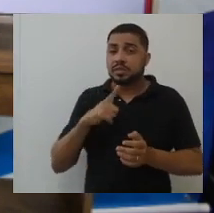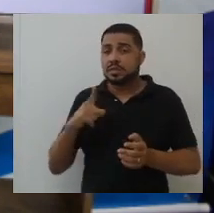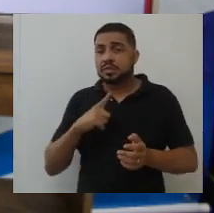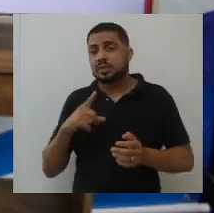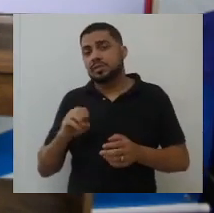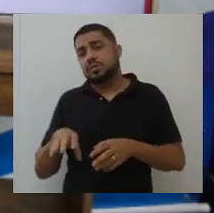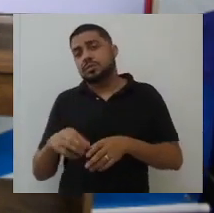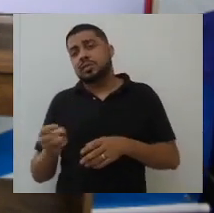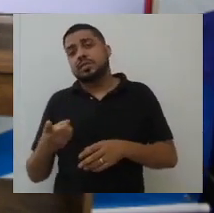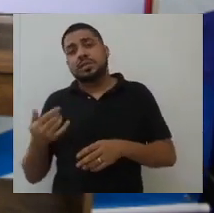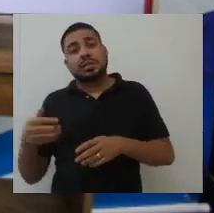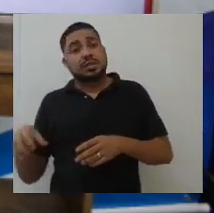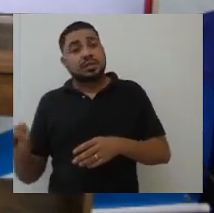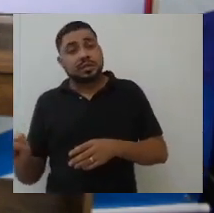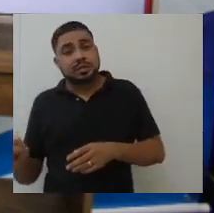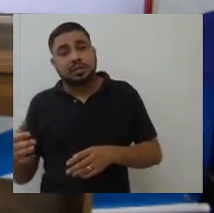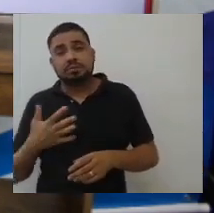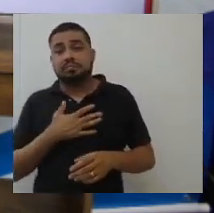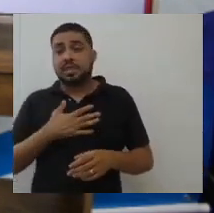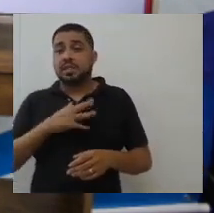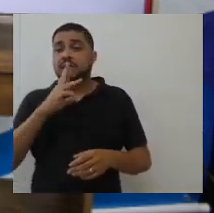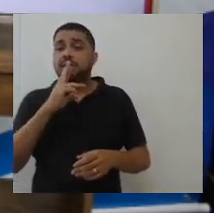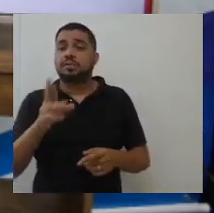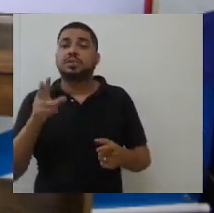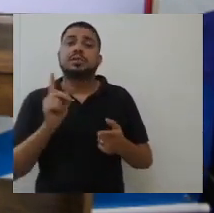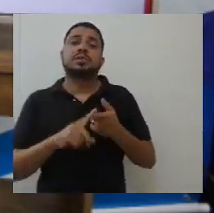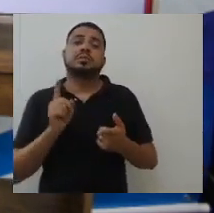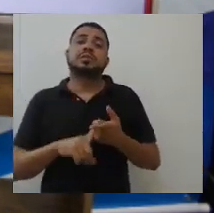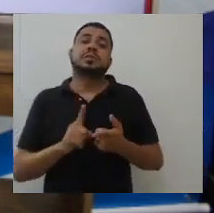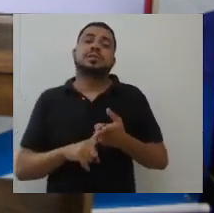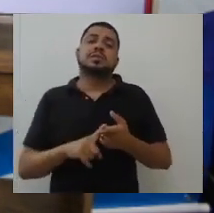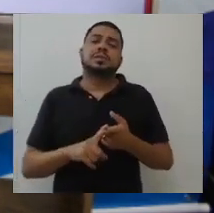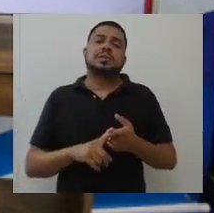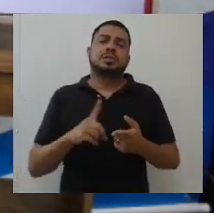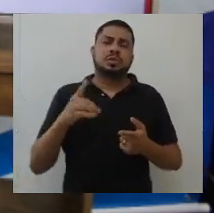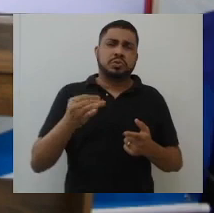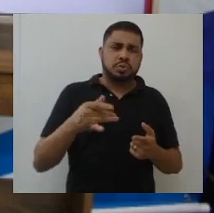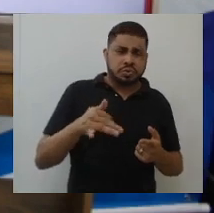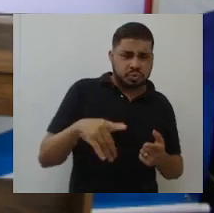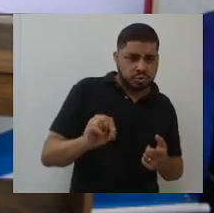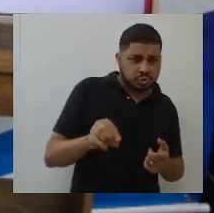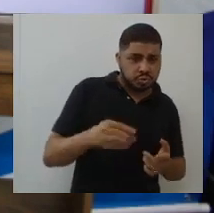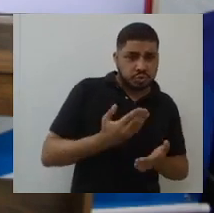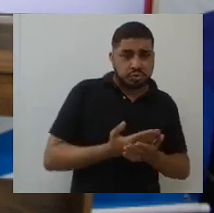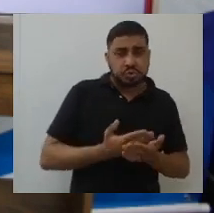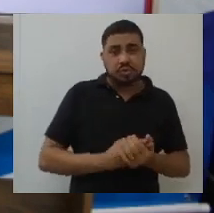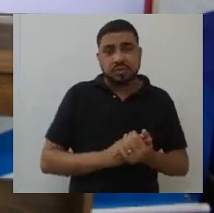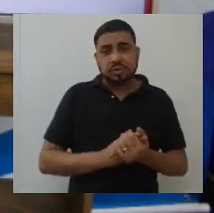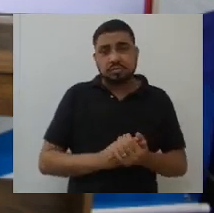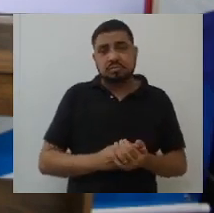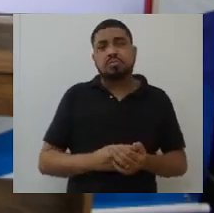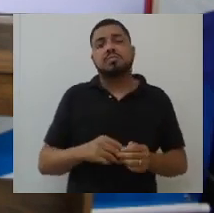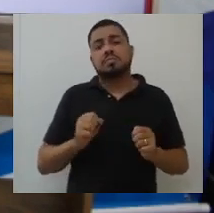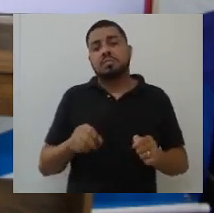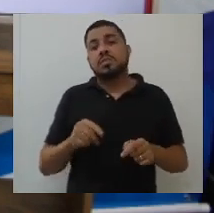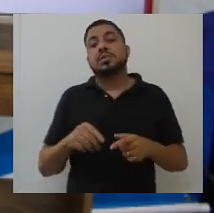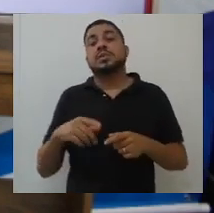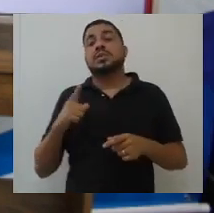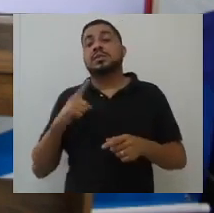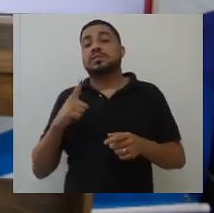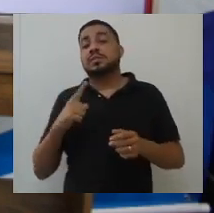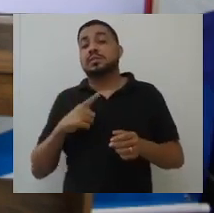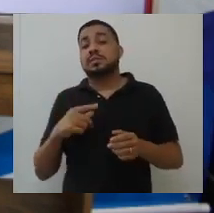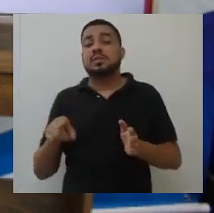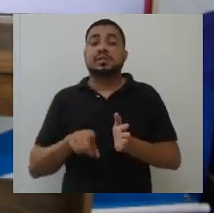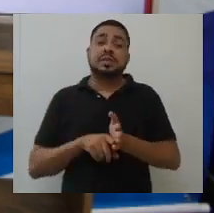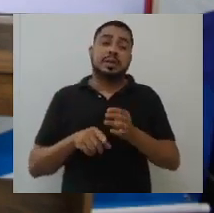com does, a minha resposta vai ser também com do ou com does. Do you study? Yes, I do. Positivo. Se for negativa, eu digo